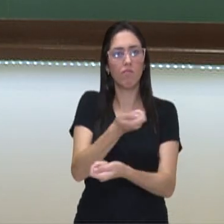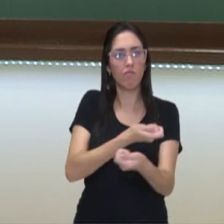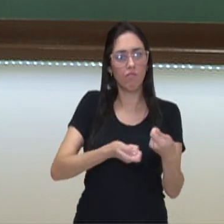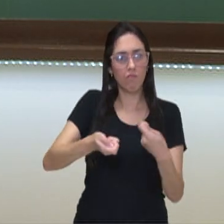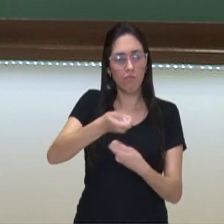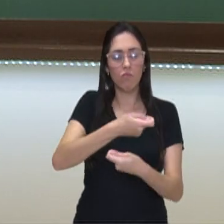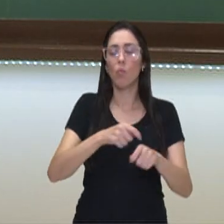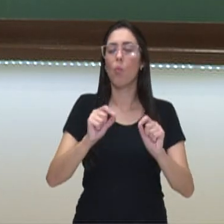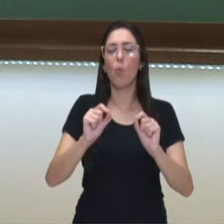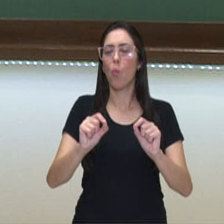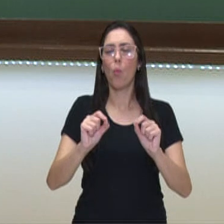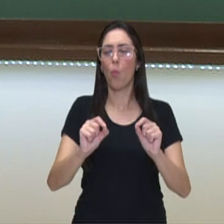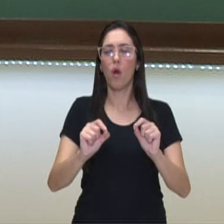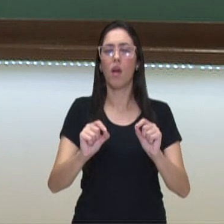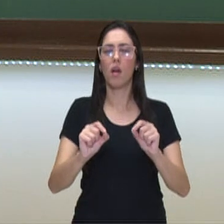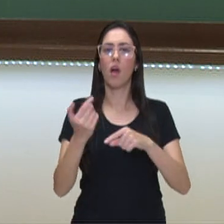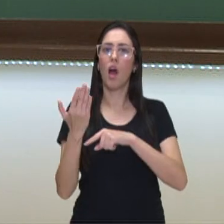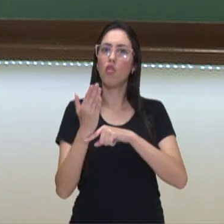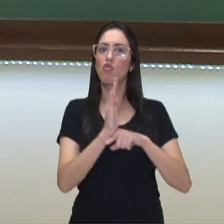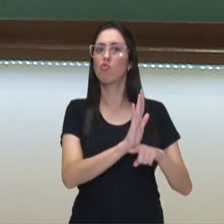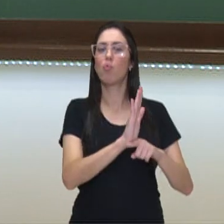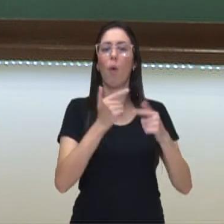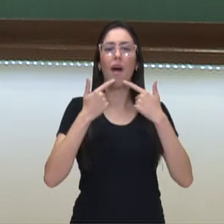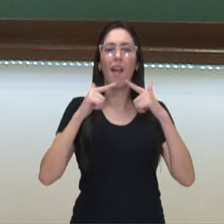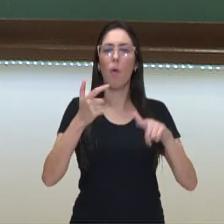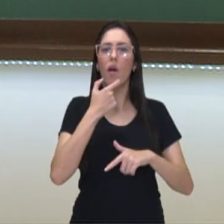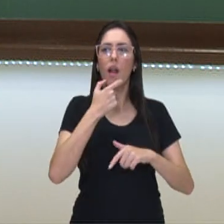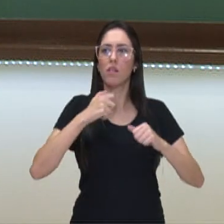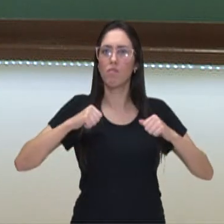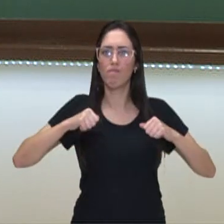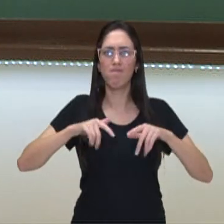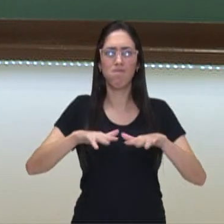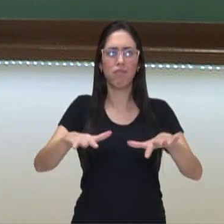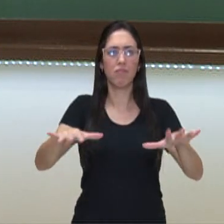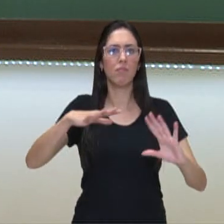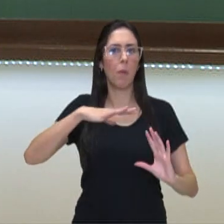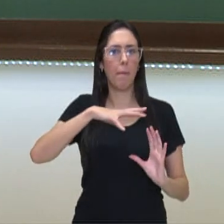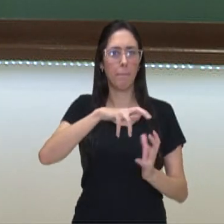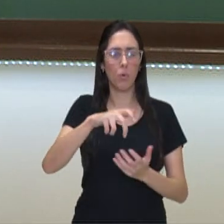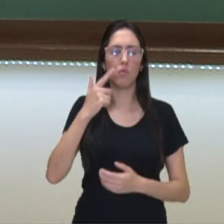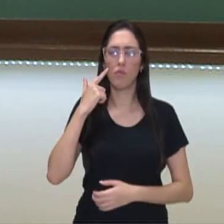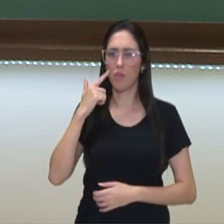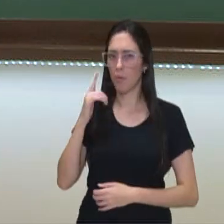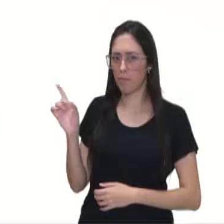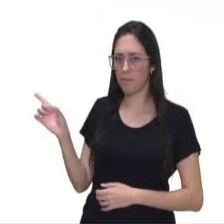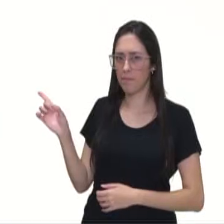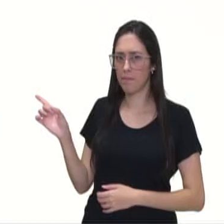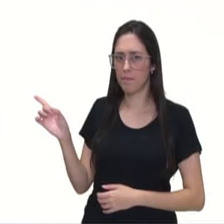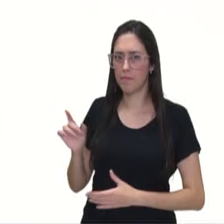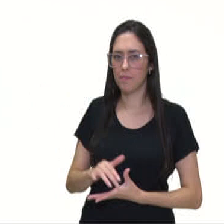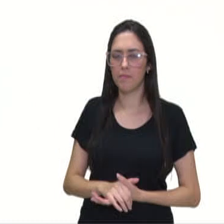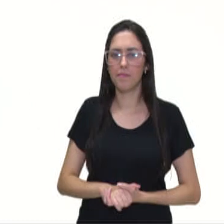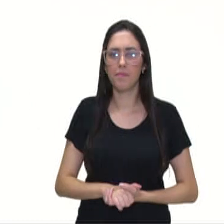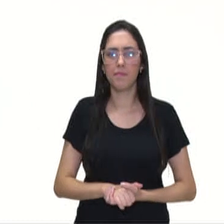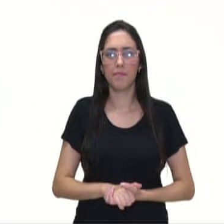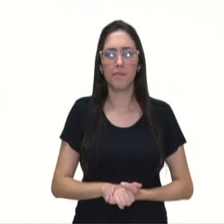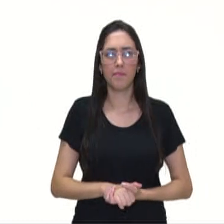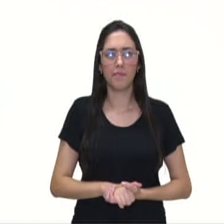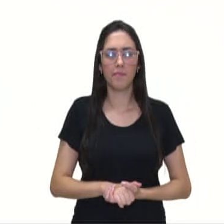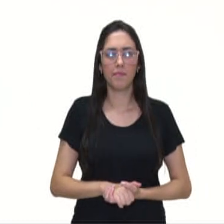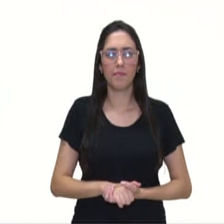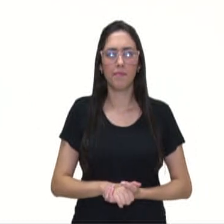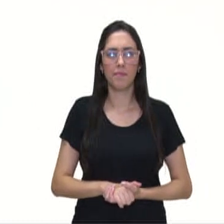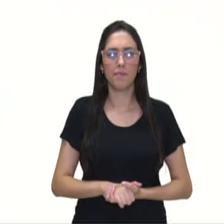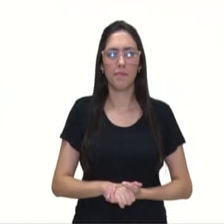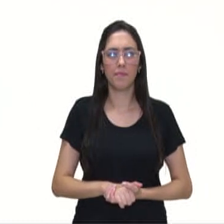que a língua inglesa se espalhasse pelo mundo. Vamos dar uma olhada aqui então. Important events